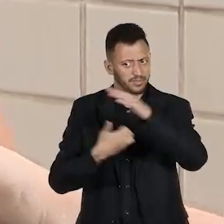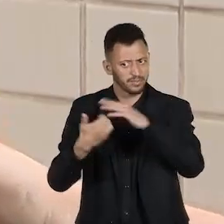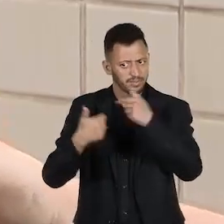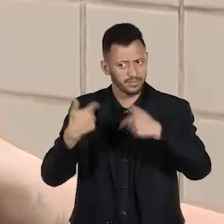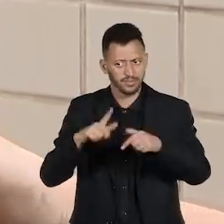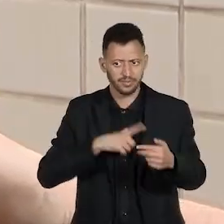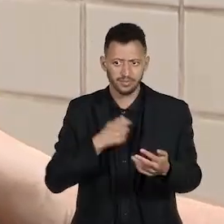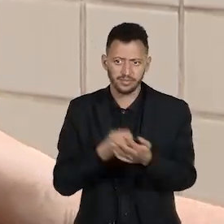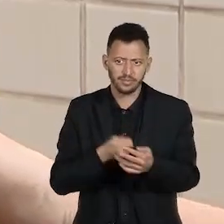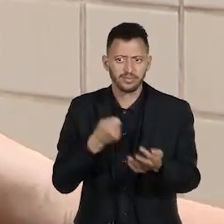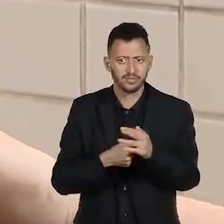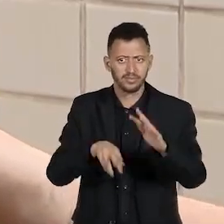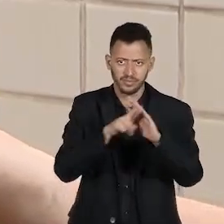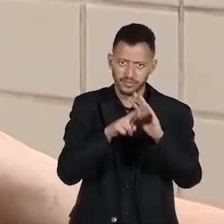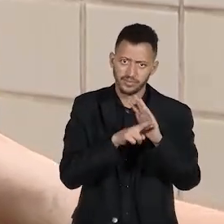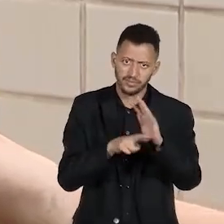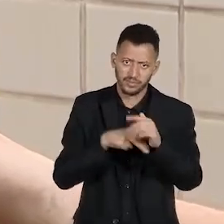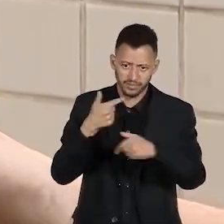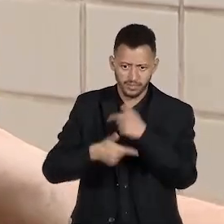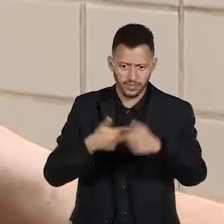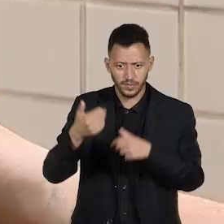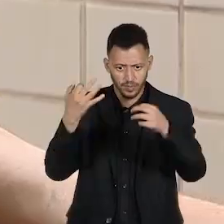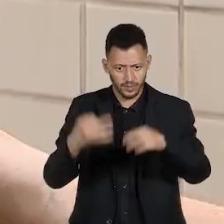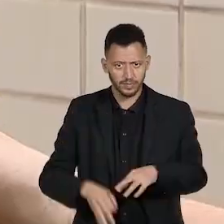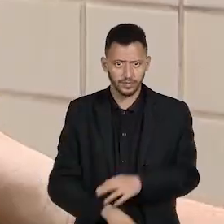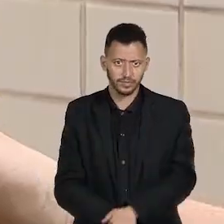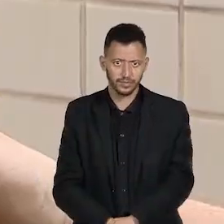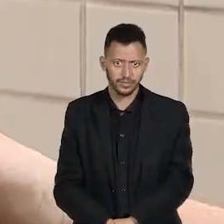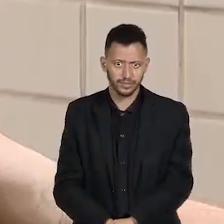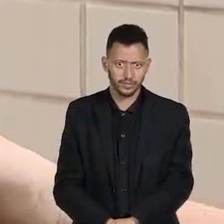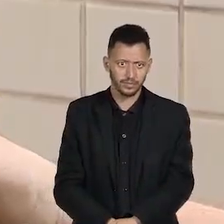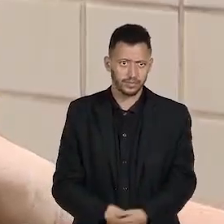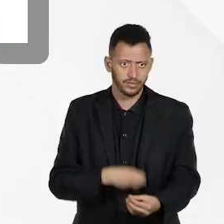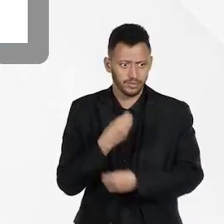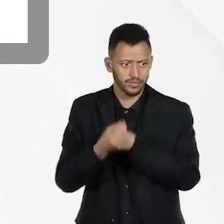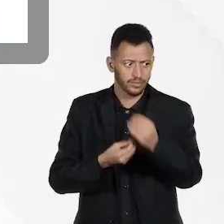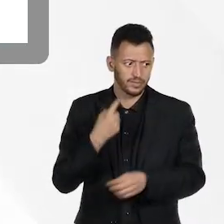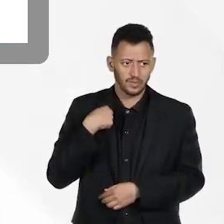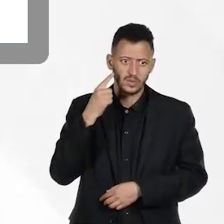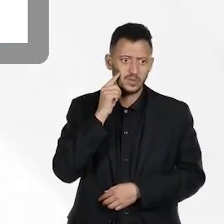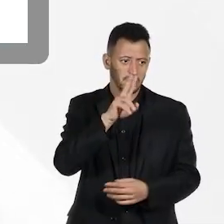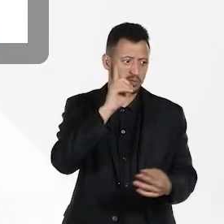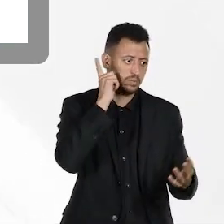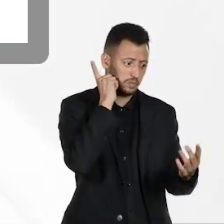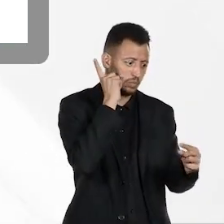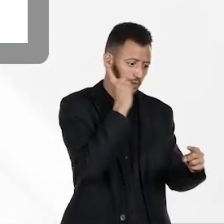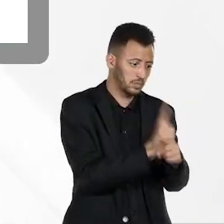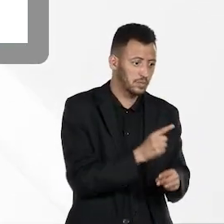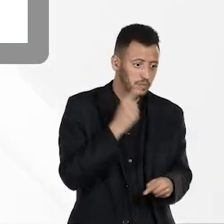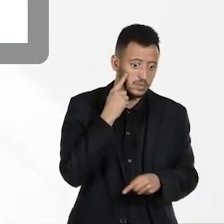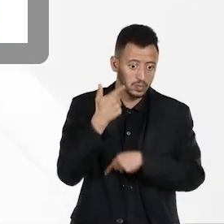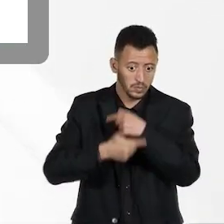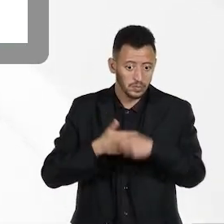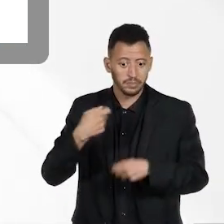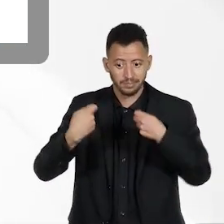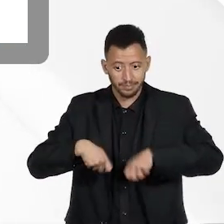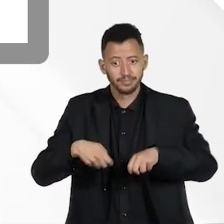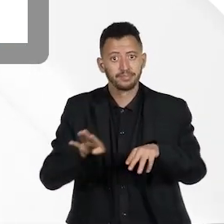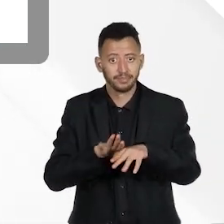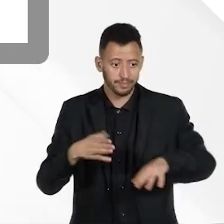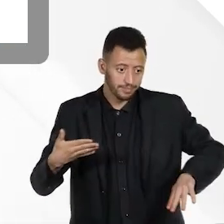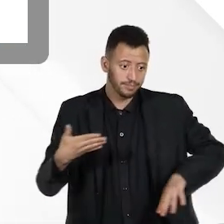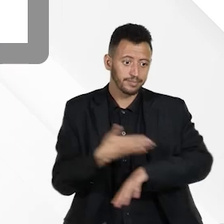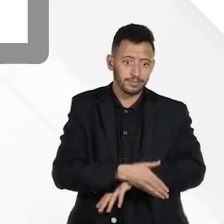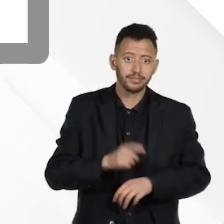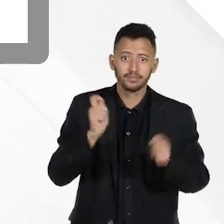punição específica para as empresas que não cumprem os requisitos de um trabalho decente? Quando os ilícitos são identificados, a prestação